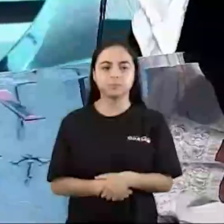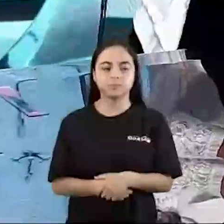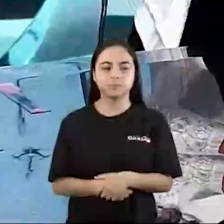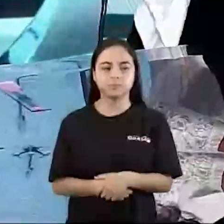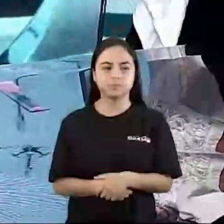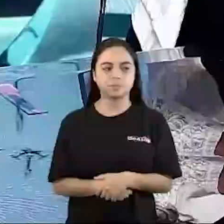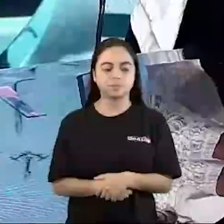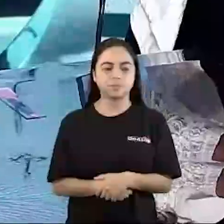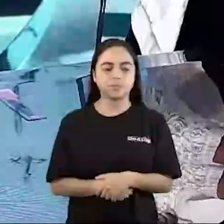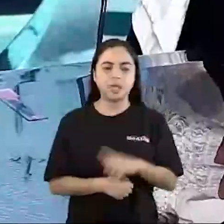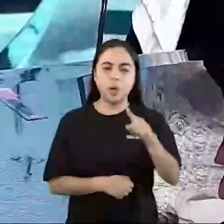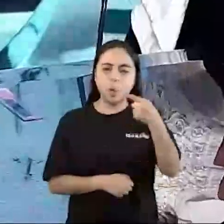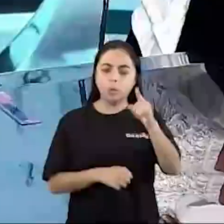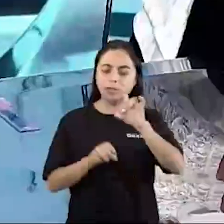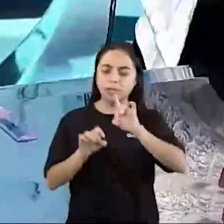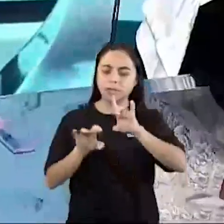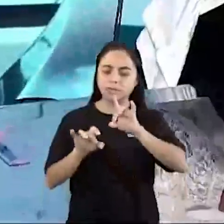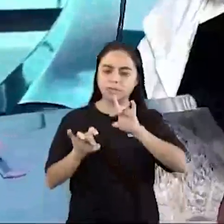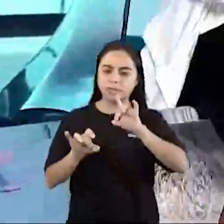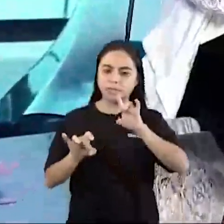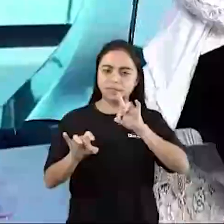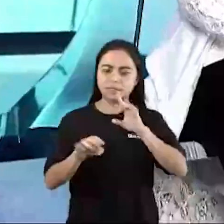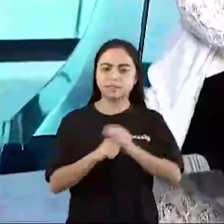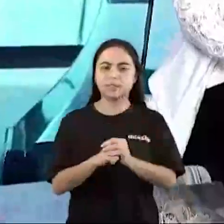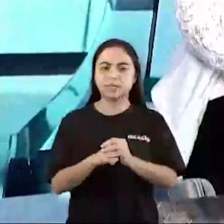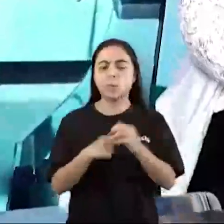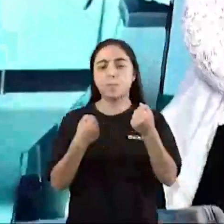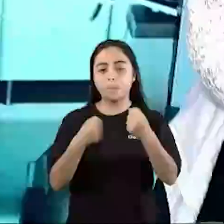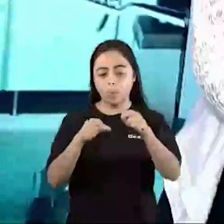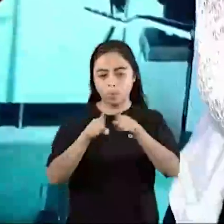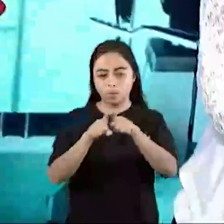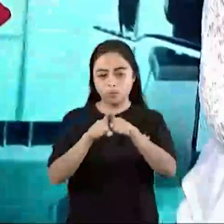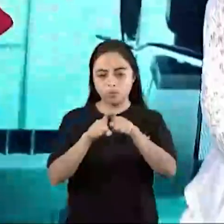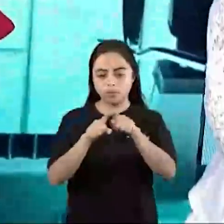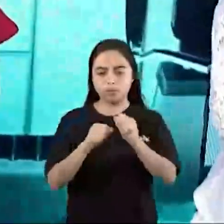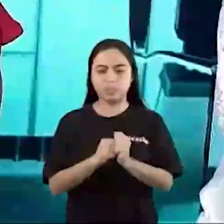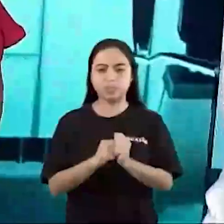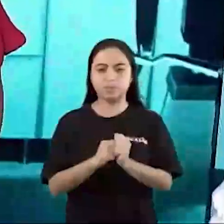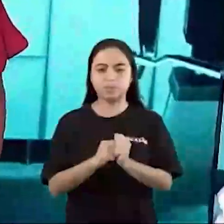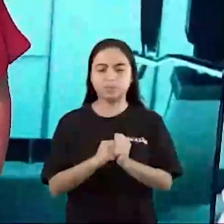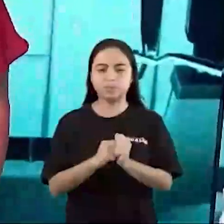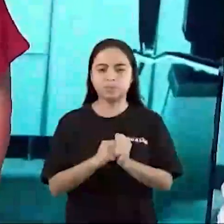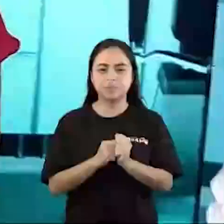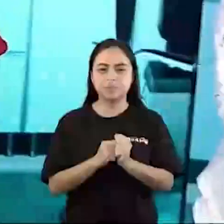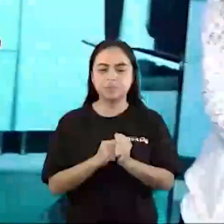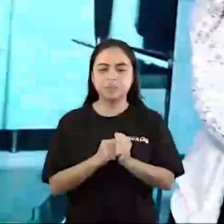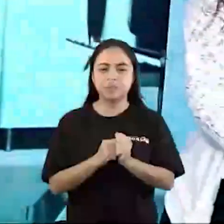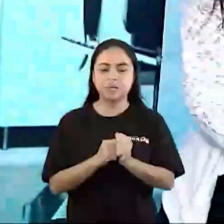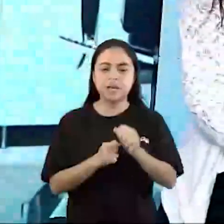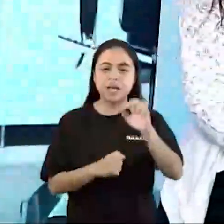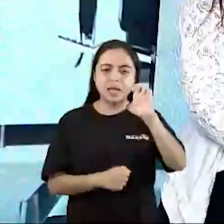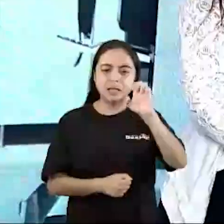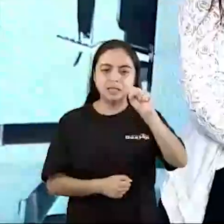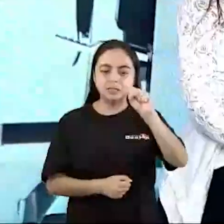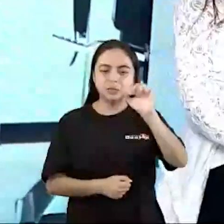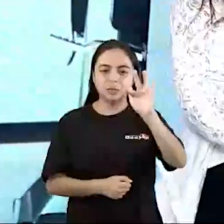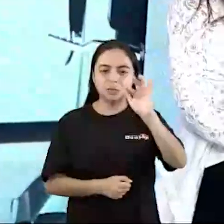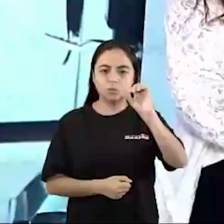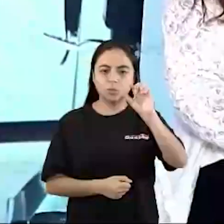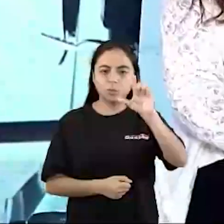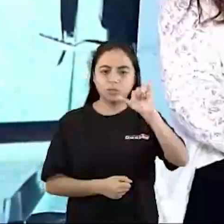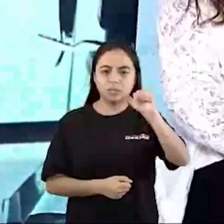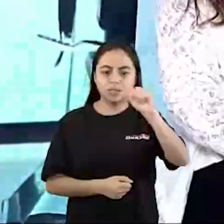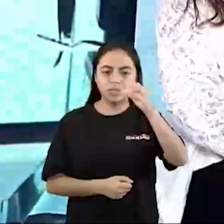Bom, gente, outra técnica que a gente poderia fazer na pipa seria o esfregaço, a esfoliação com